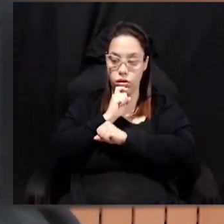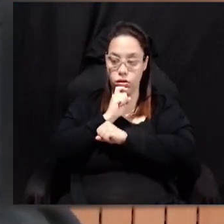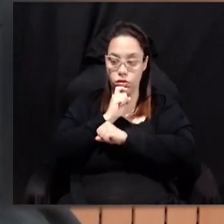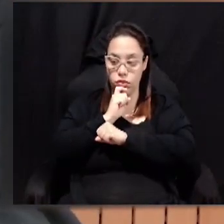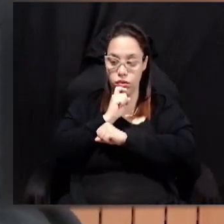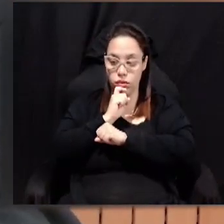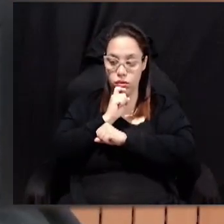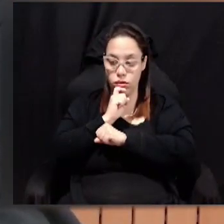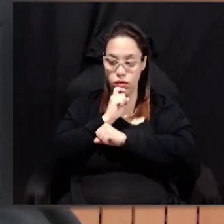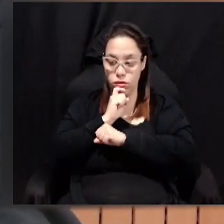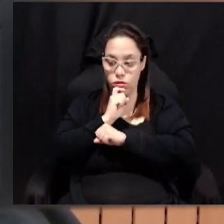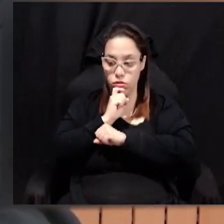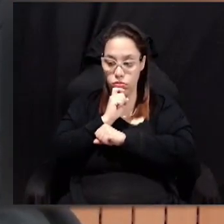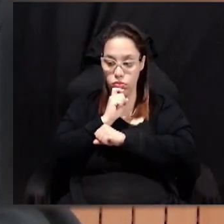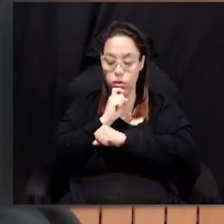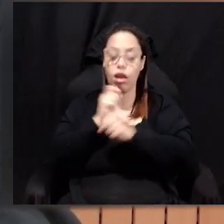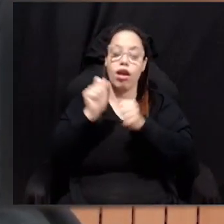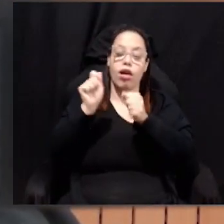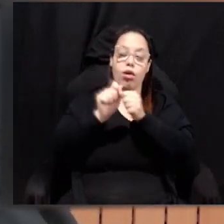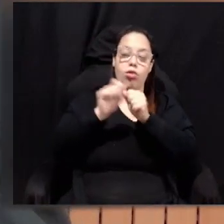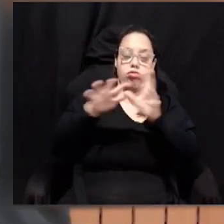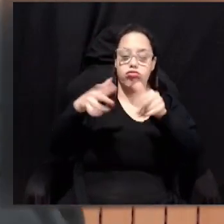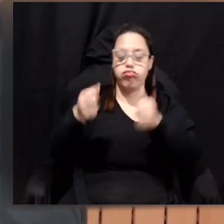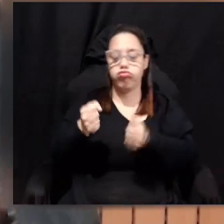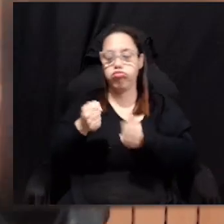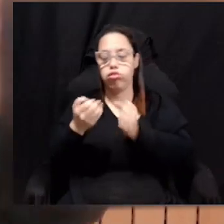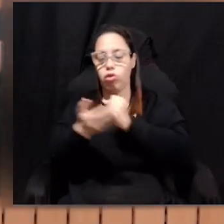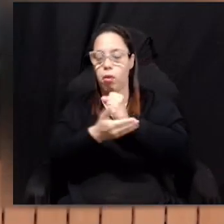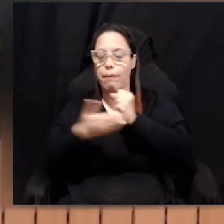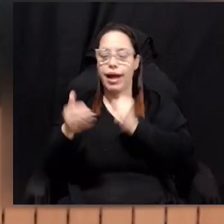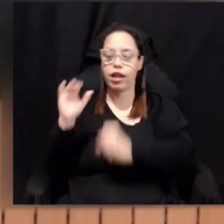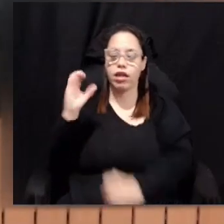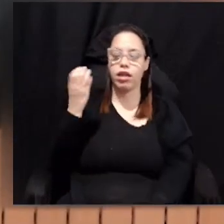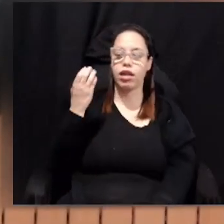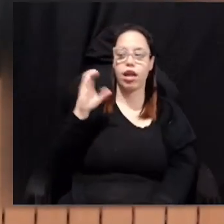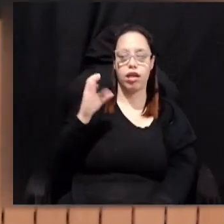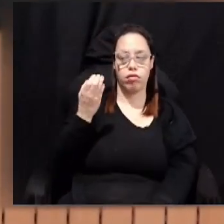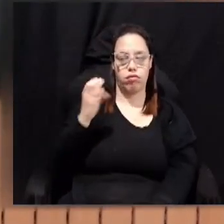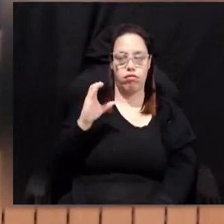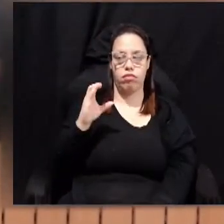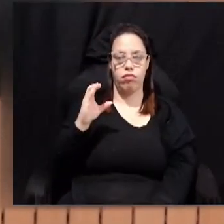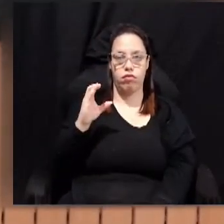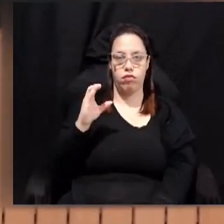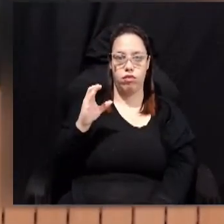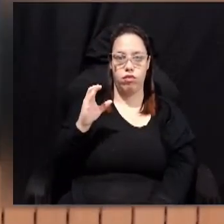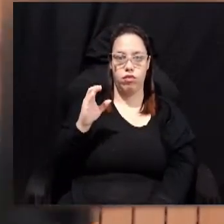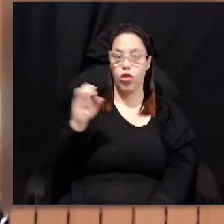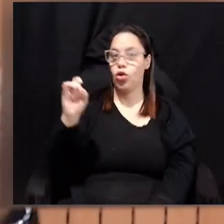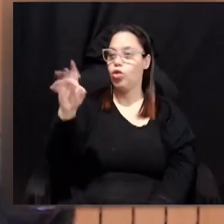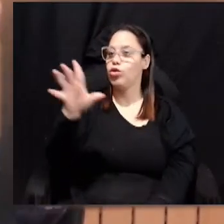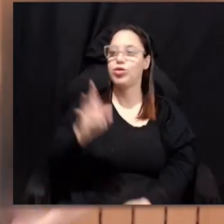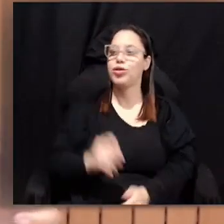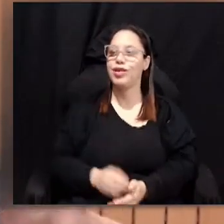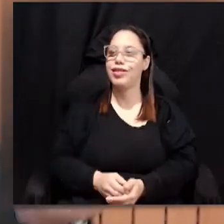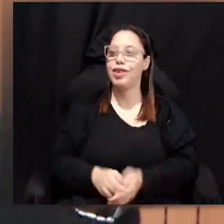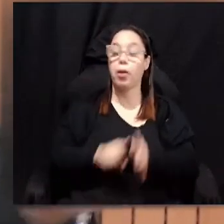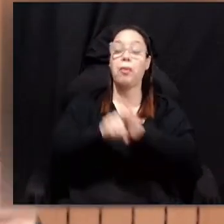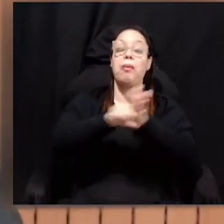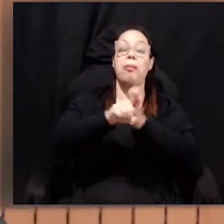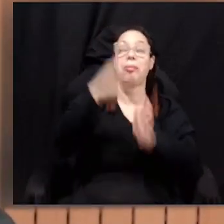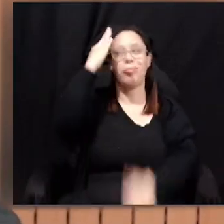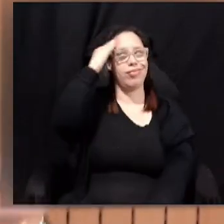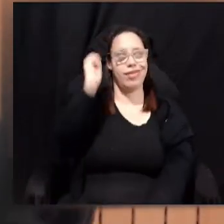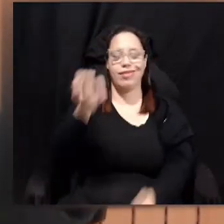em evidência científica. Quando a gente fala em evidência científica, parece uma coisa assim que só pesquisador sabe o que é,